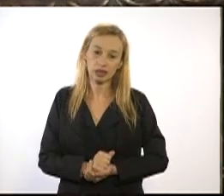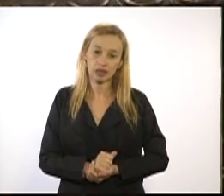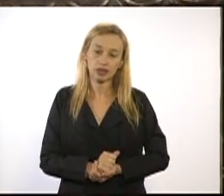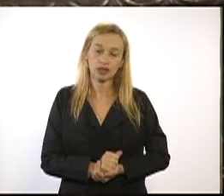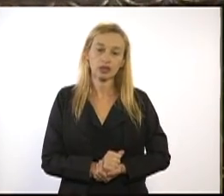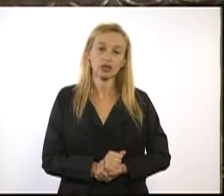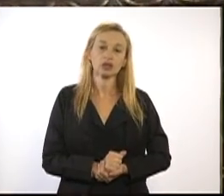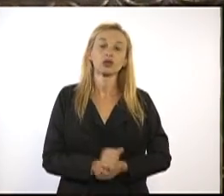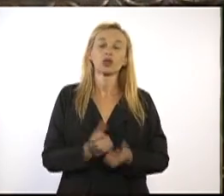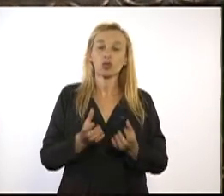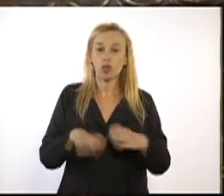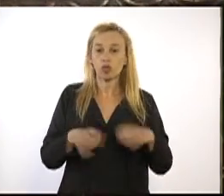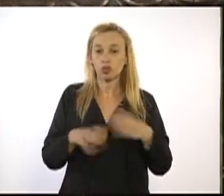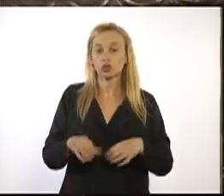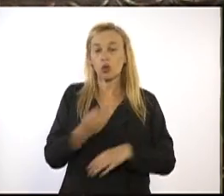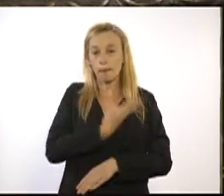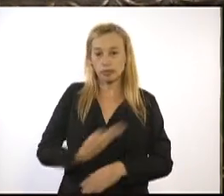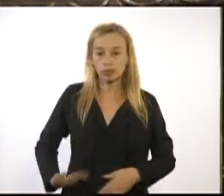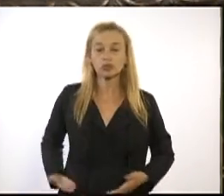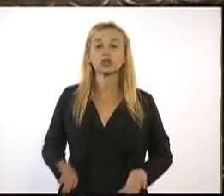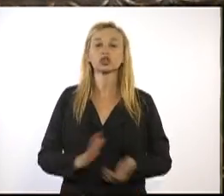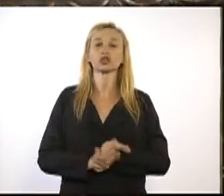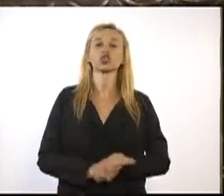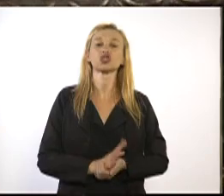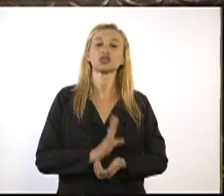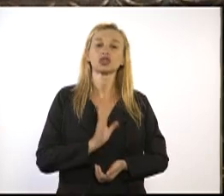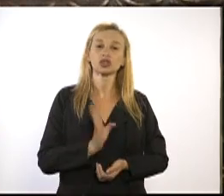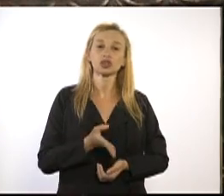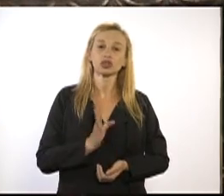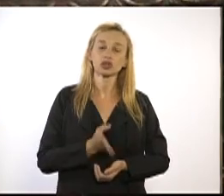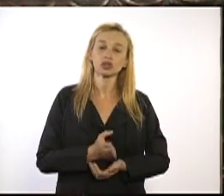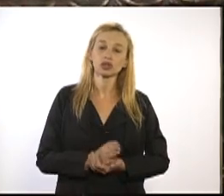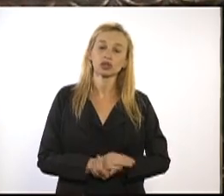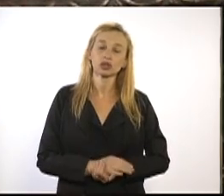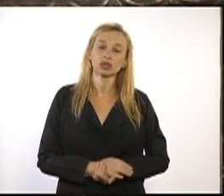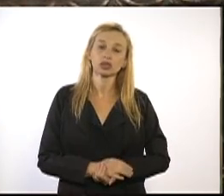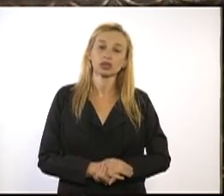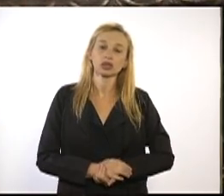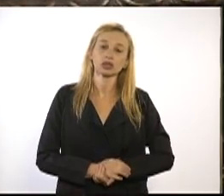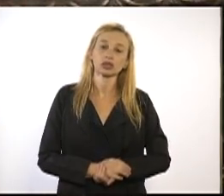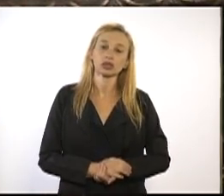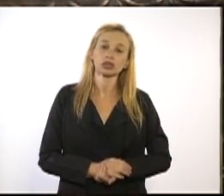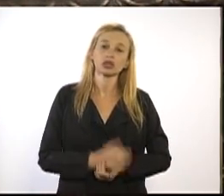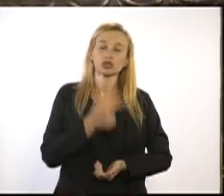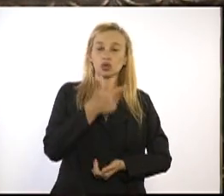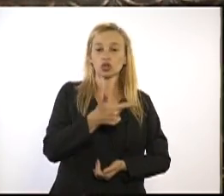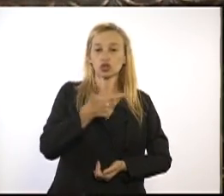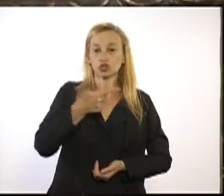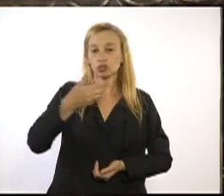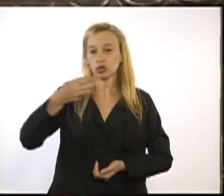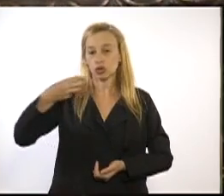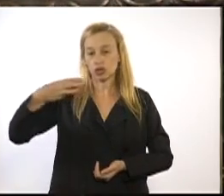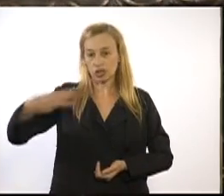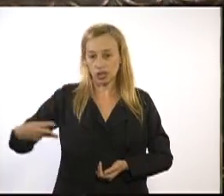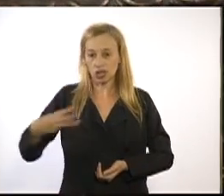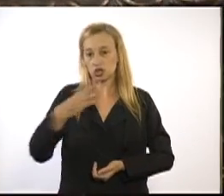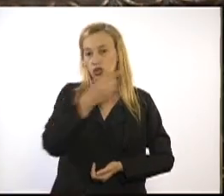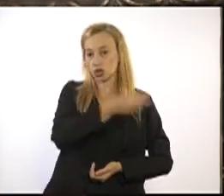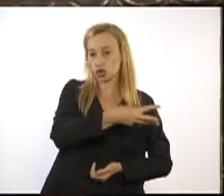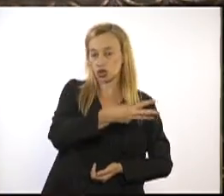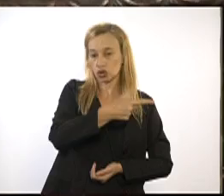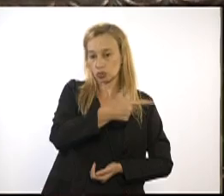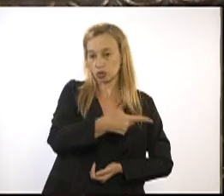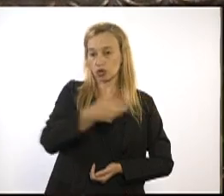em concurso público, e já são 3 concursos, 2003, 2006 e